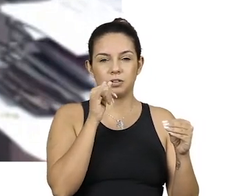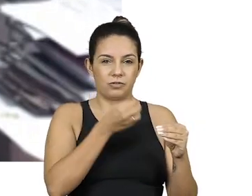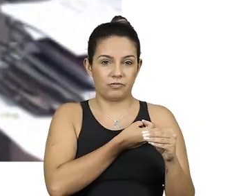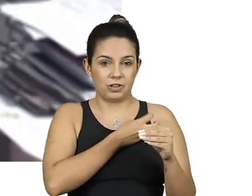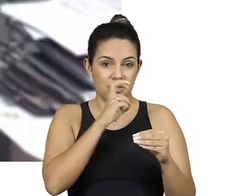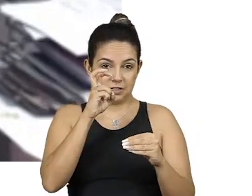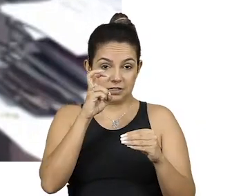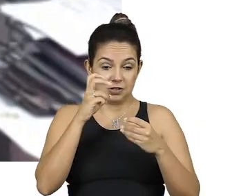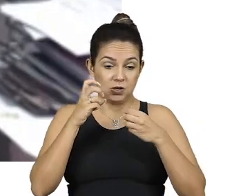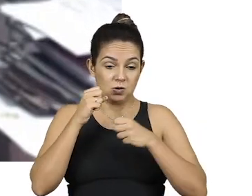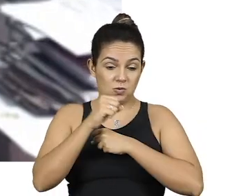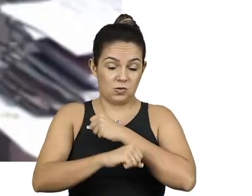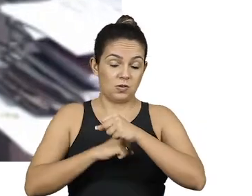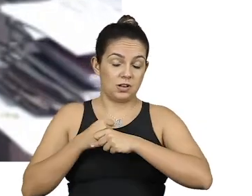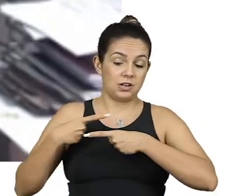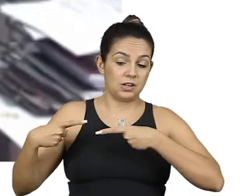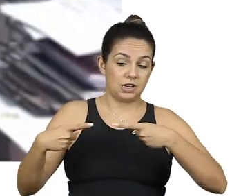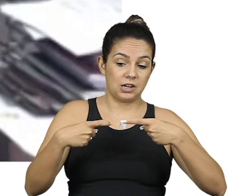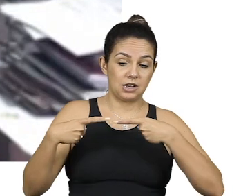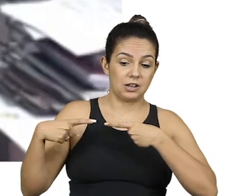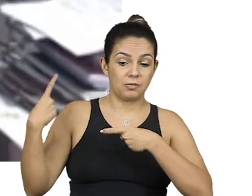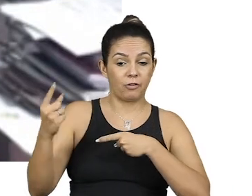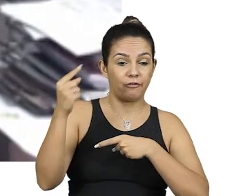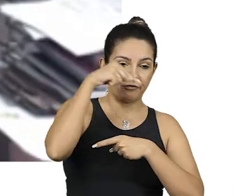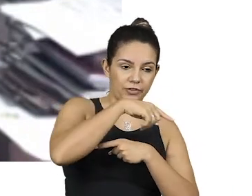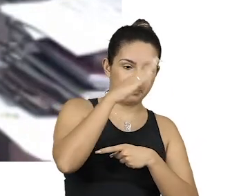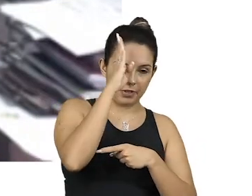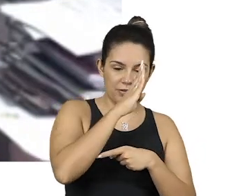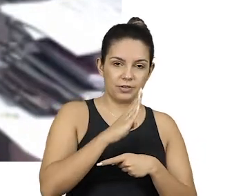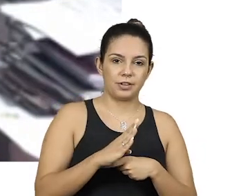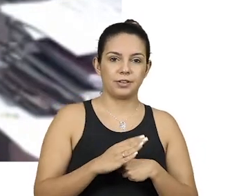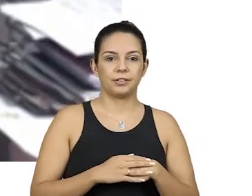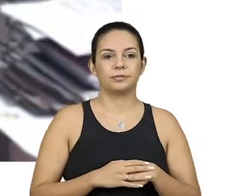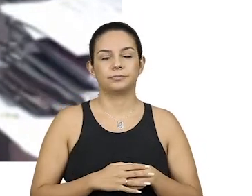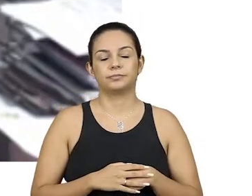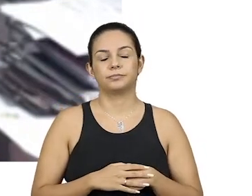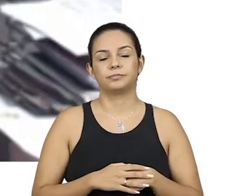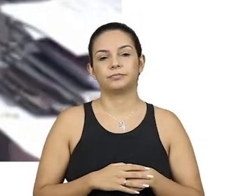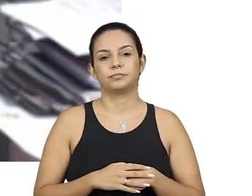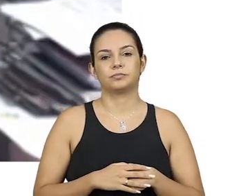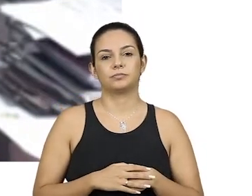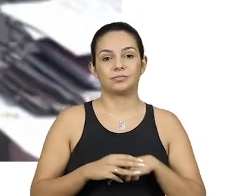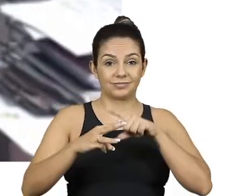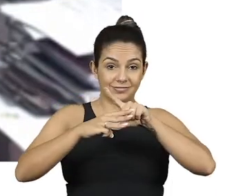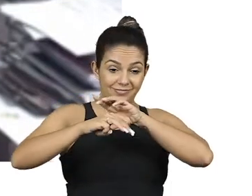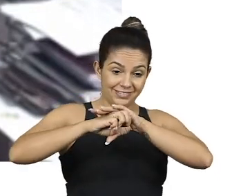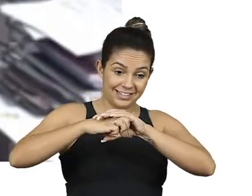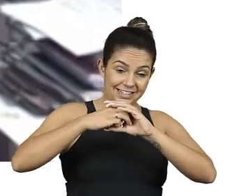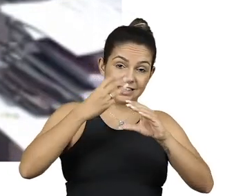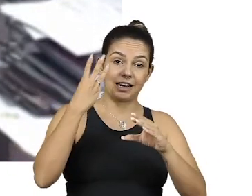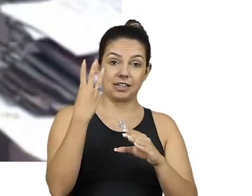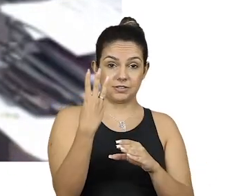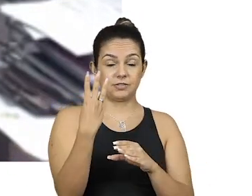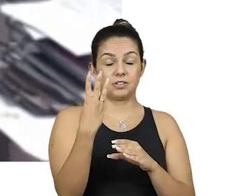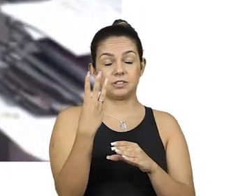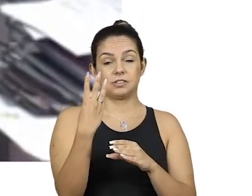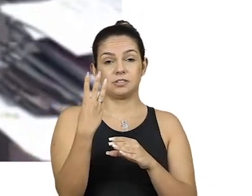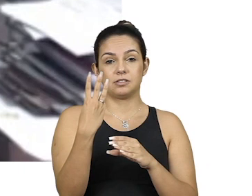vivi 5 anos na guerra, vim para o Brasil. Então, 3